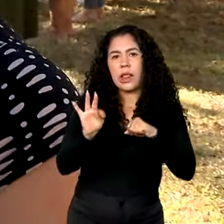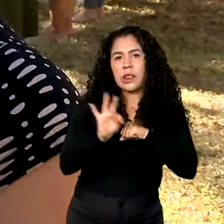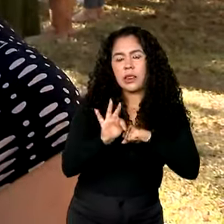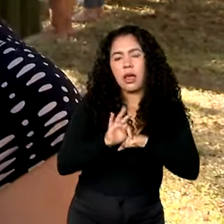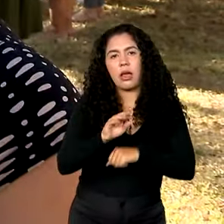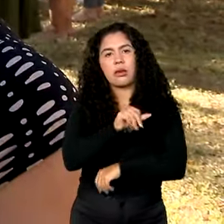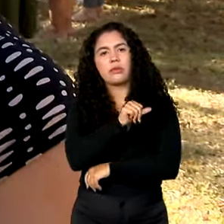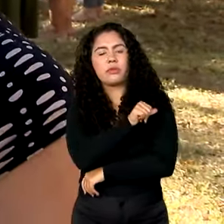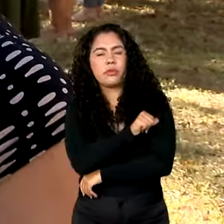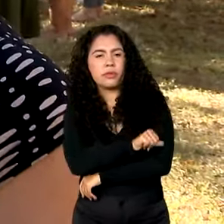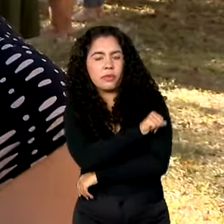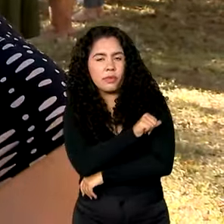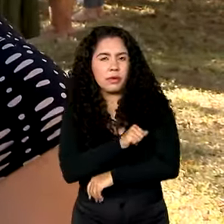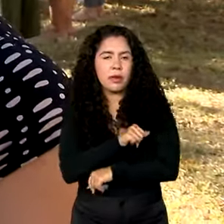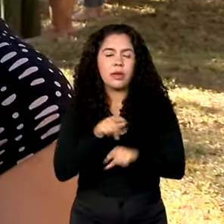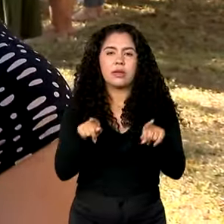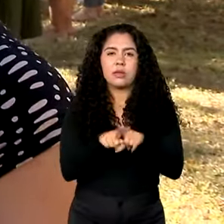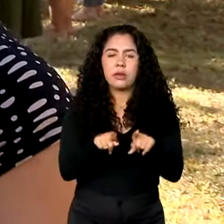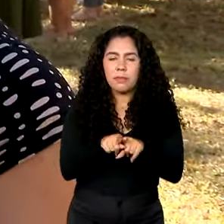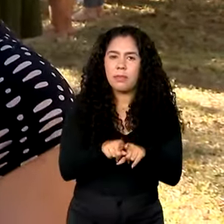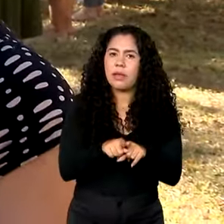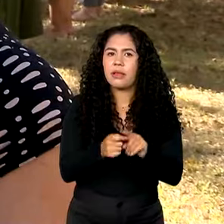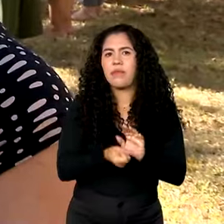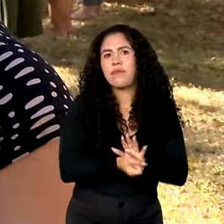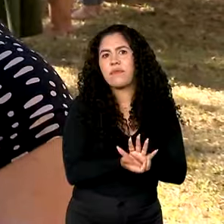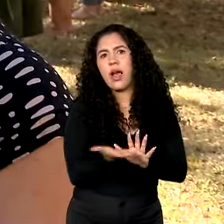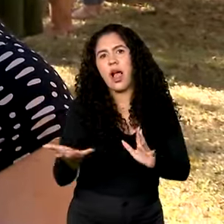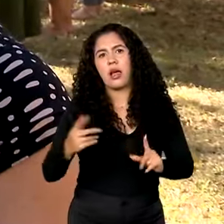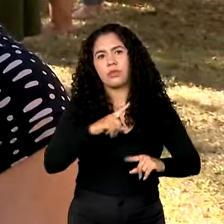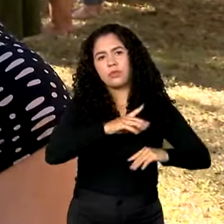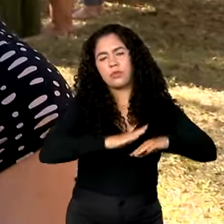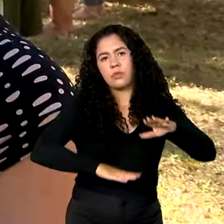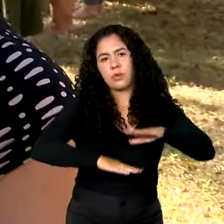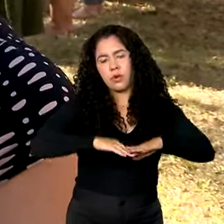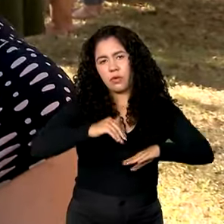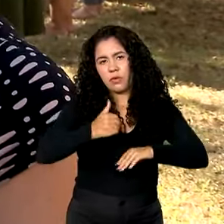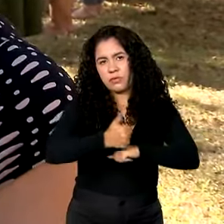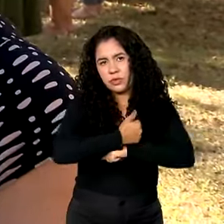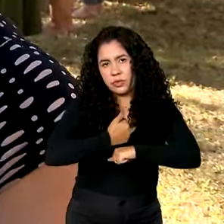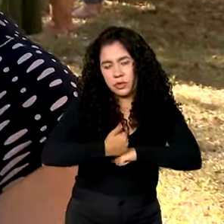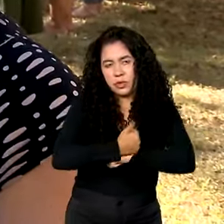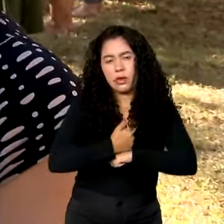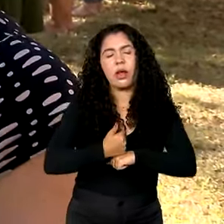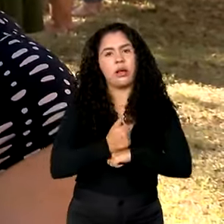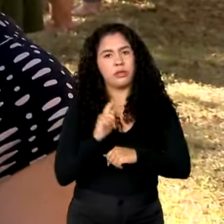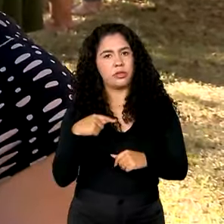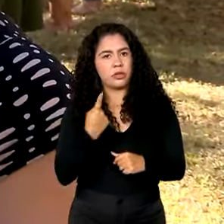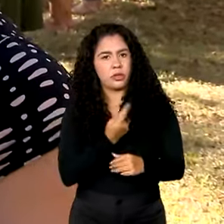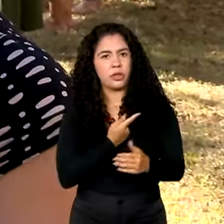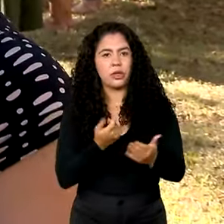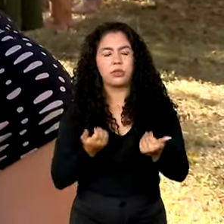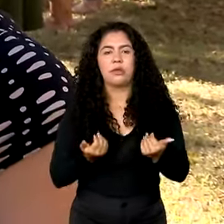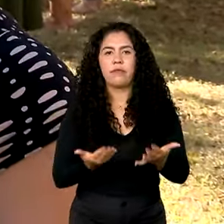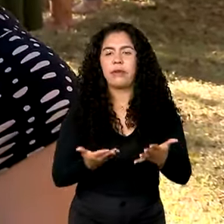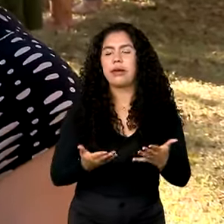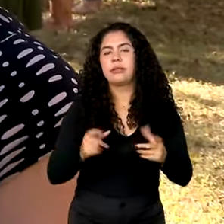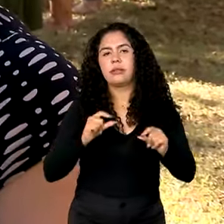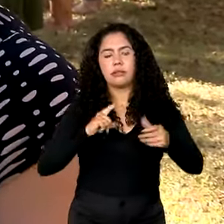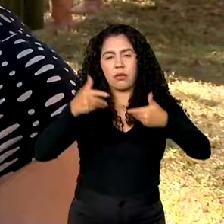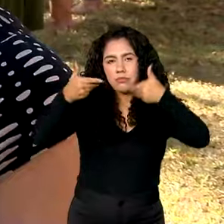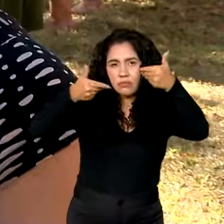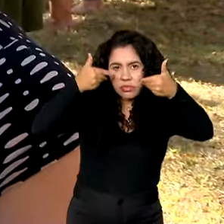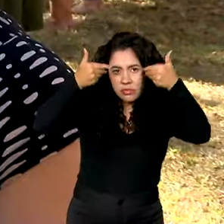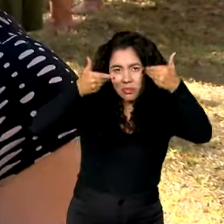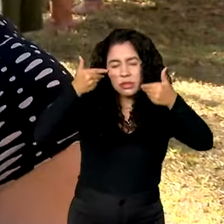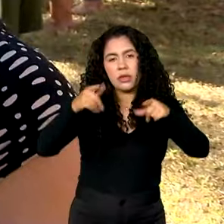terapeuta ocupacional. Nós somos uma equipe multidisciplinar. E trabalhamos com atividades terapêuticas, né, com